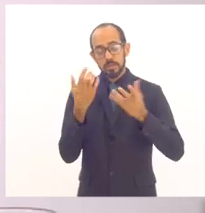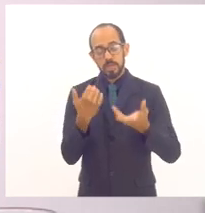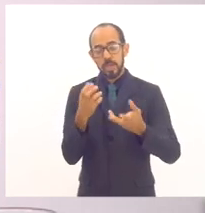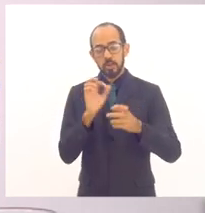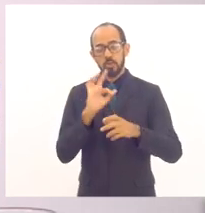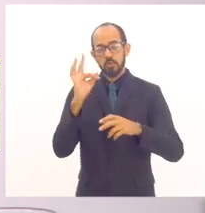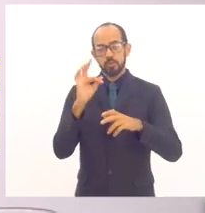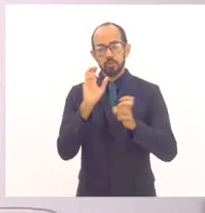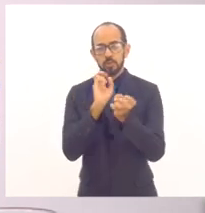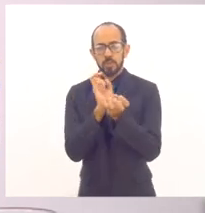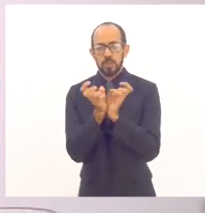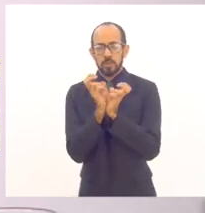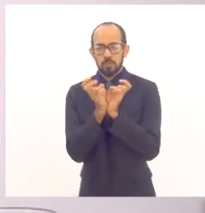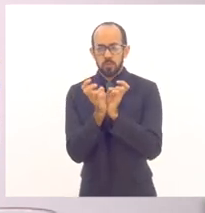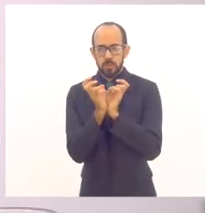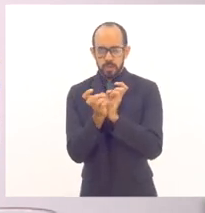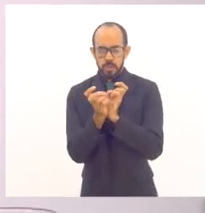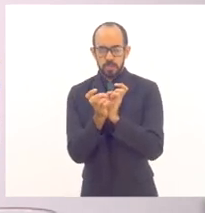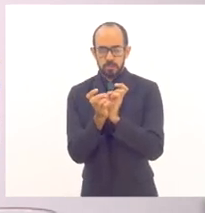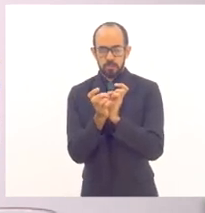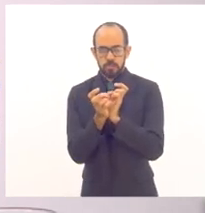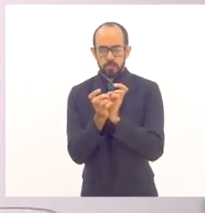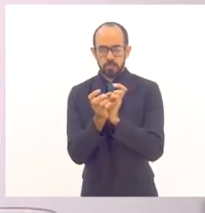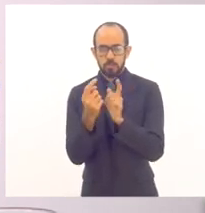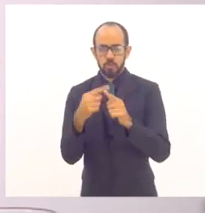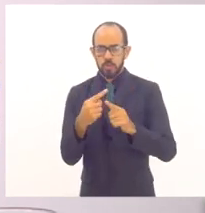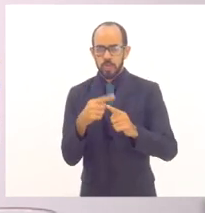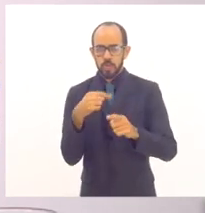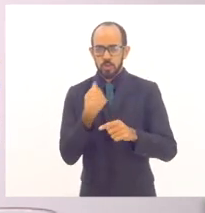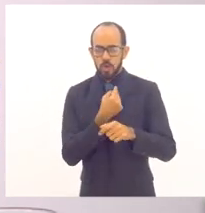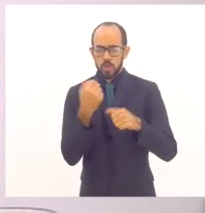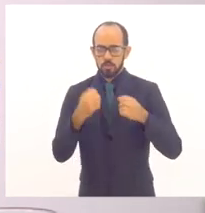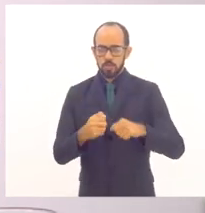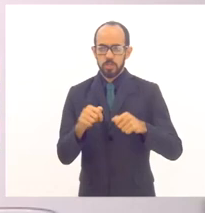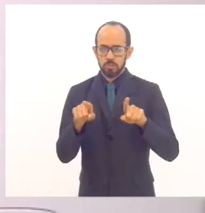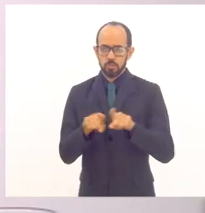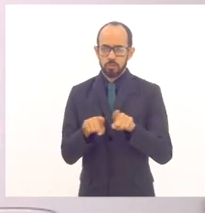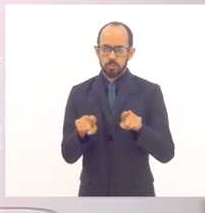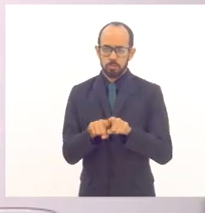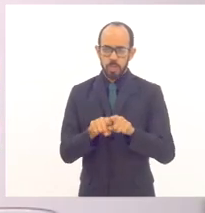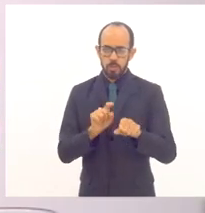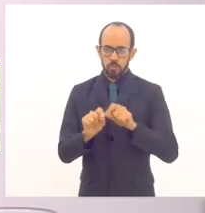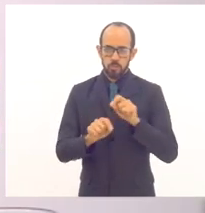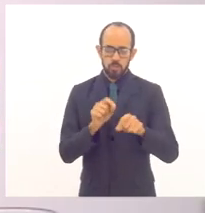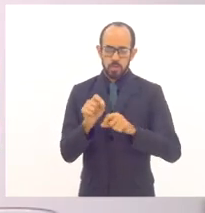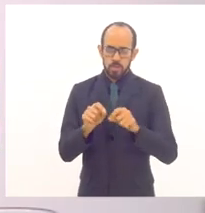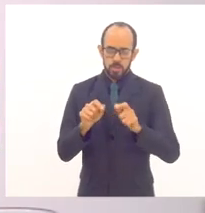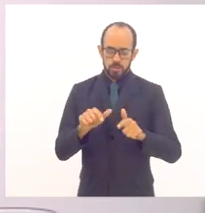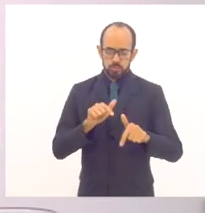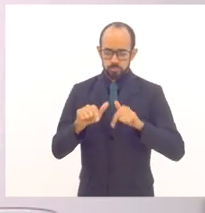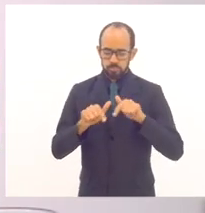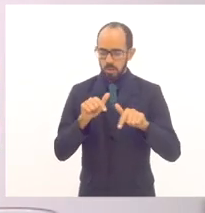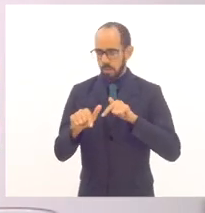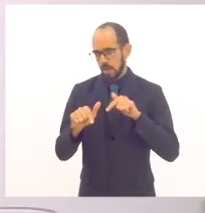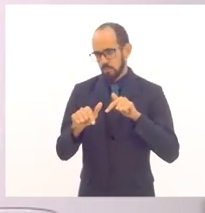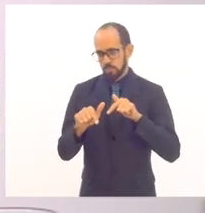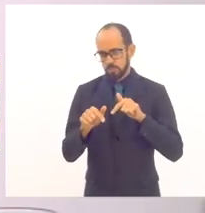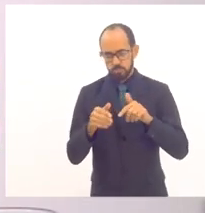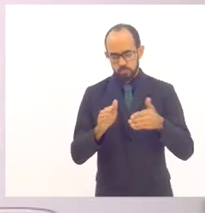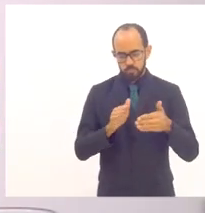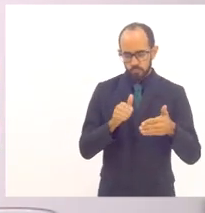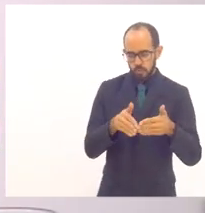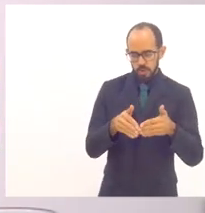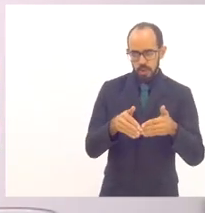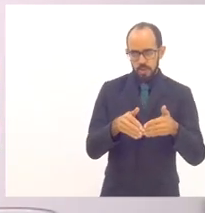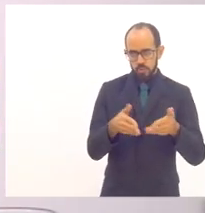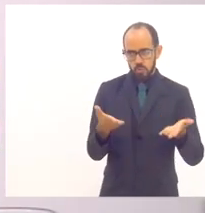o que é que vocês querem para a capoeira, porque a gente pode ter uma atividade que vai